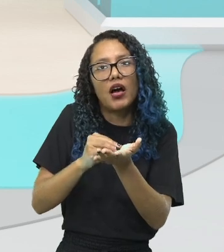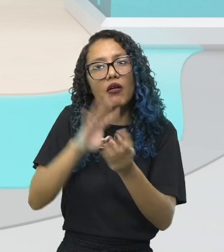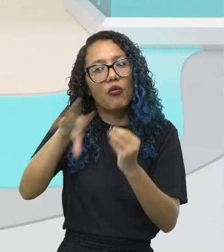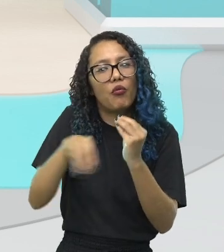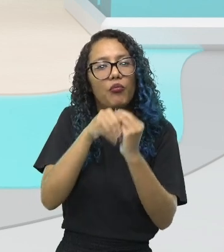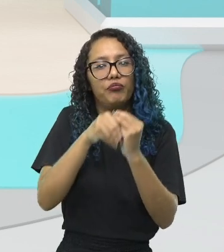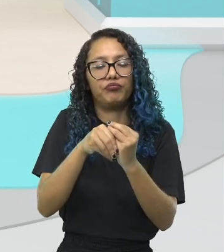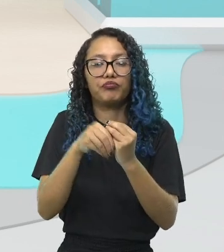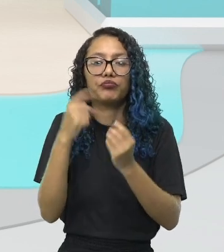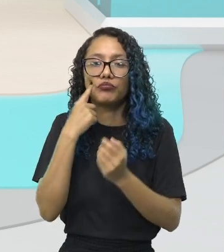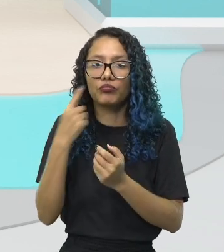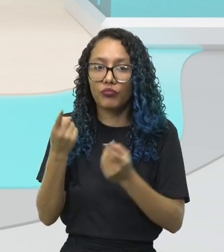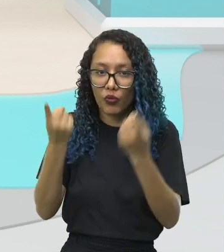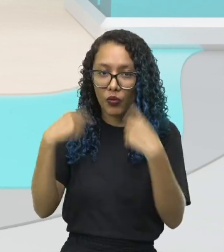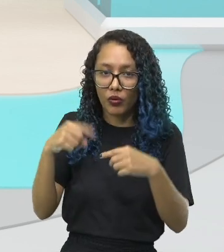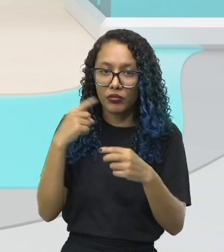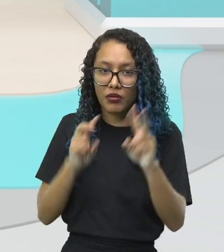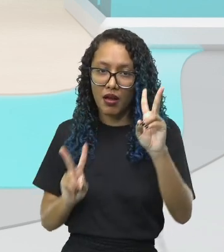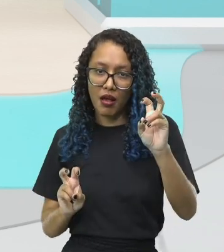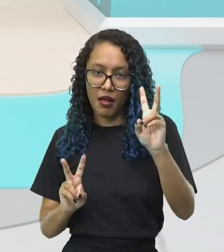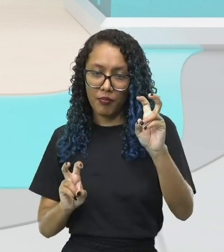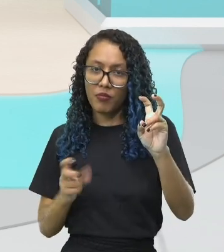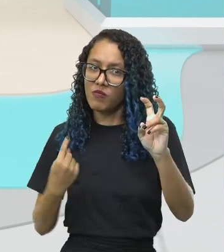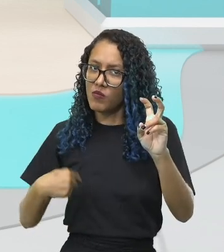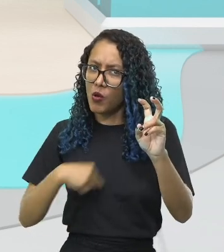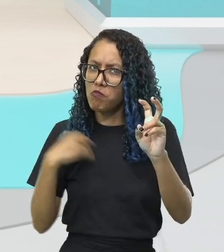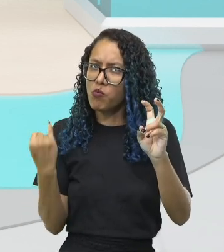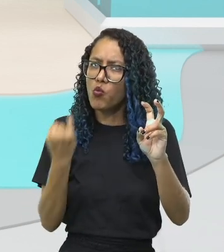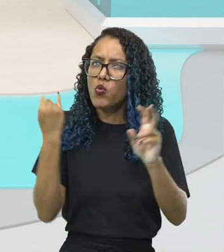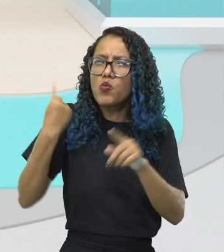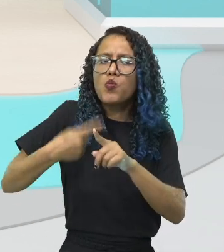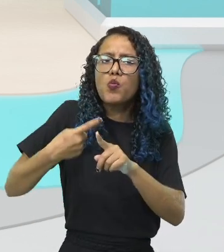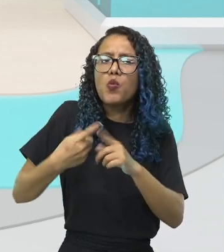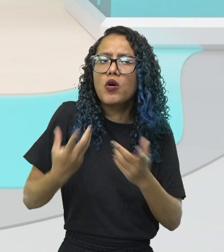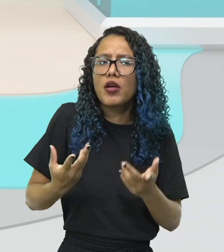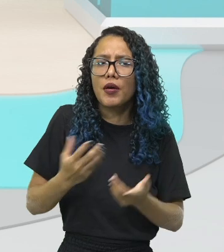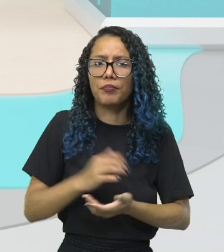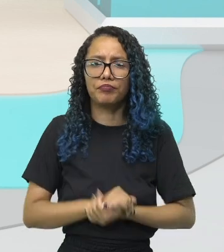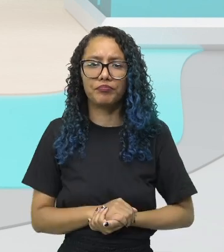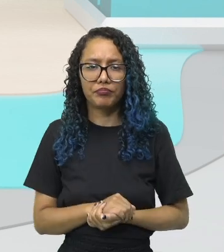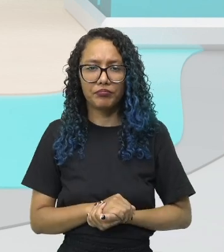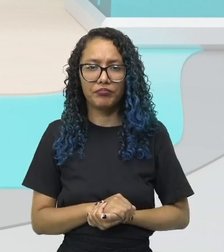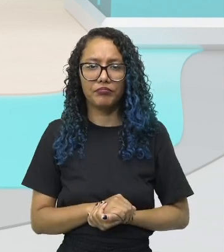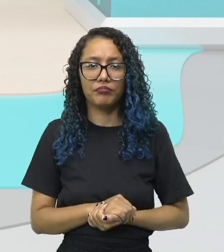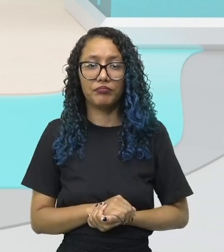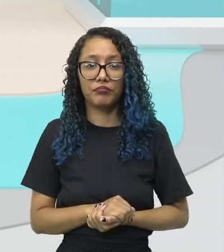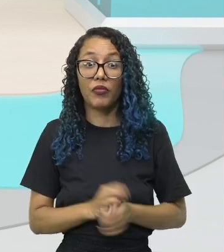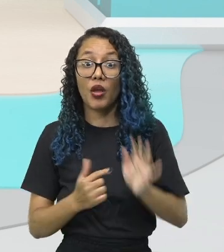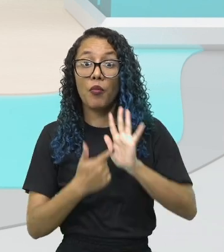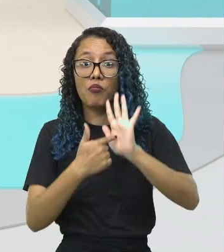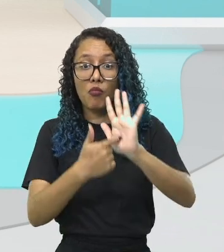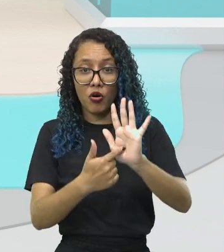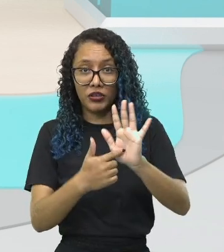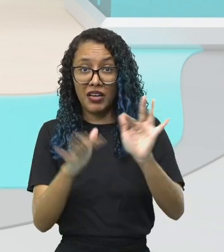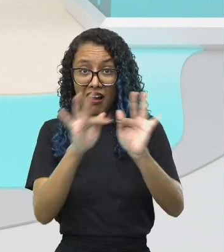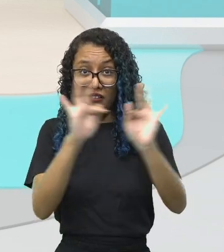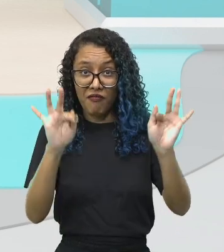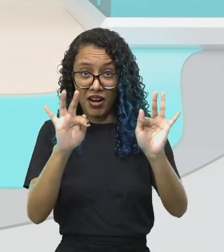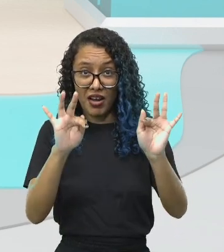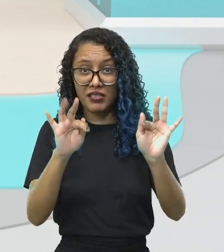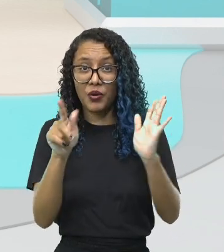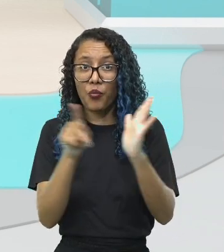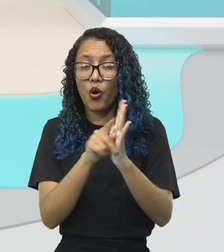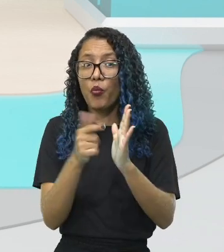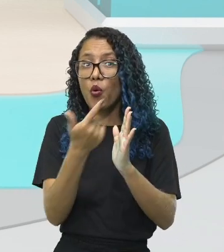somos úteis, pois assinalamos que determinada frase foi escrita